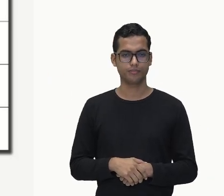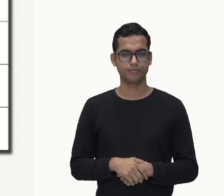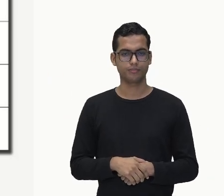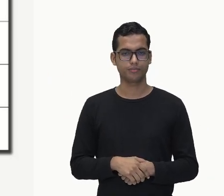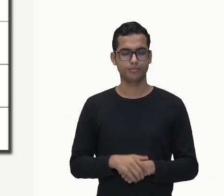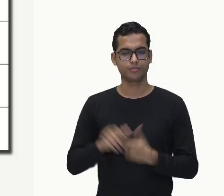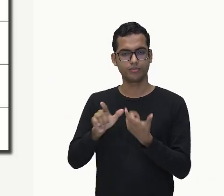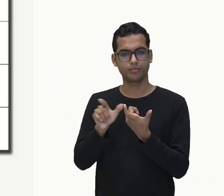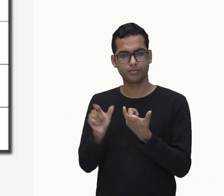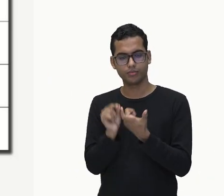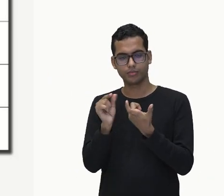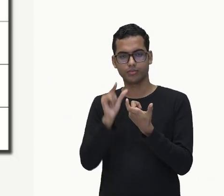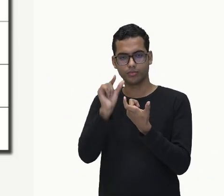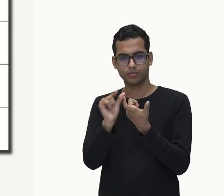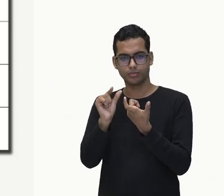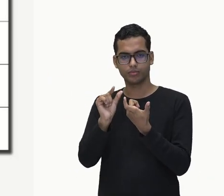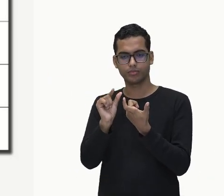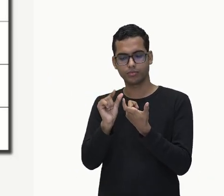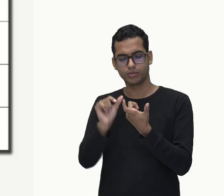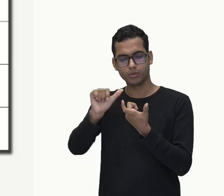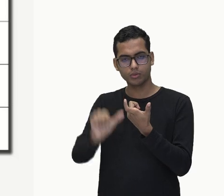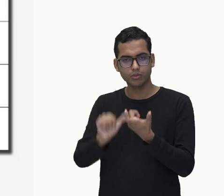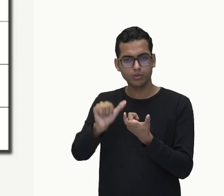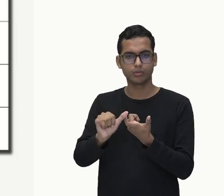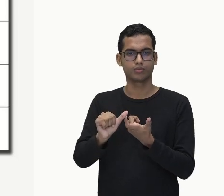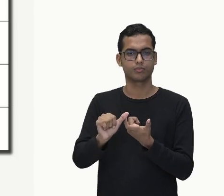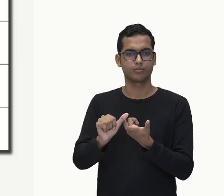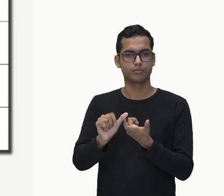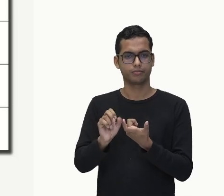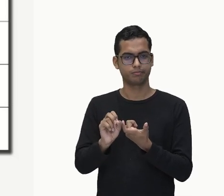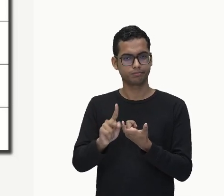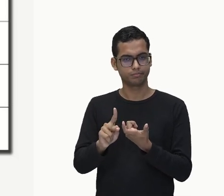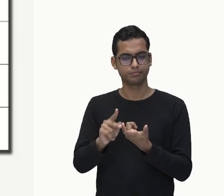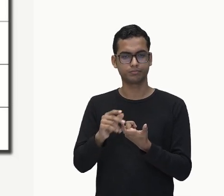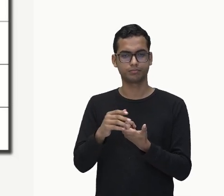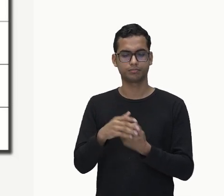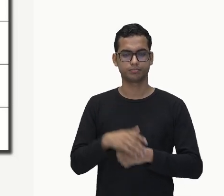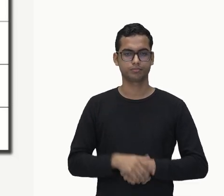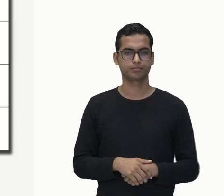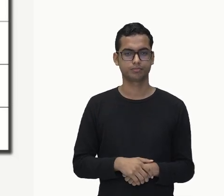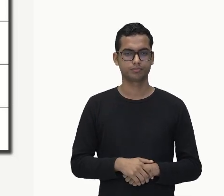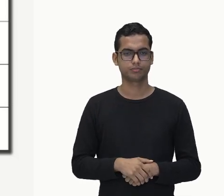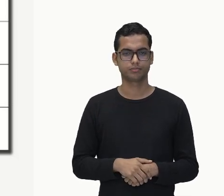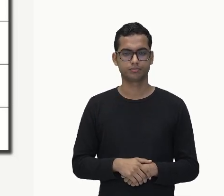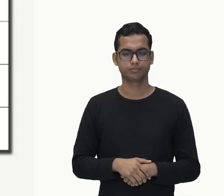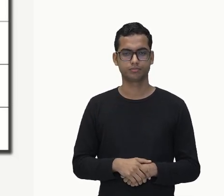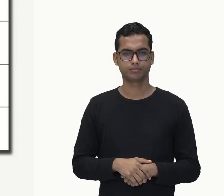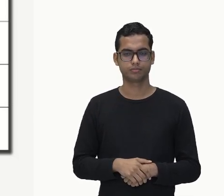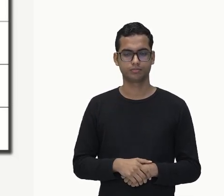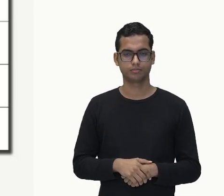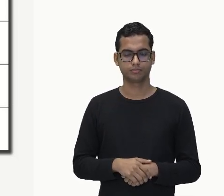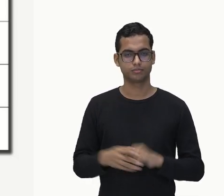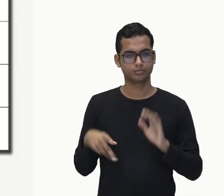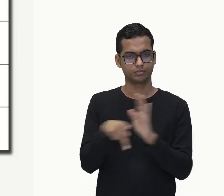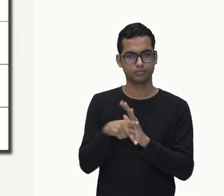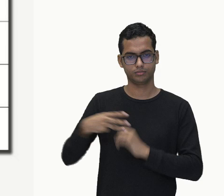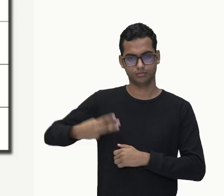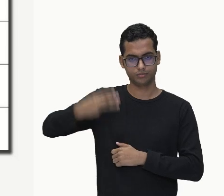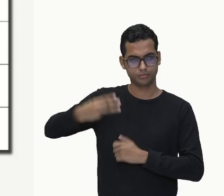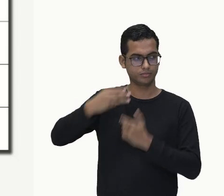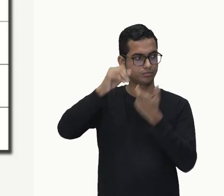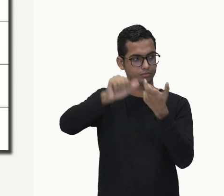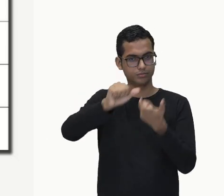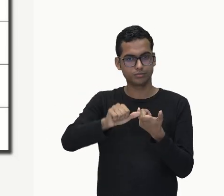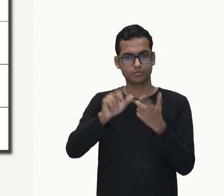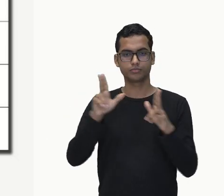acrescenta a raiz, quer dizer, a ela, a raiz, a terminação. A terminação da terceira conjugação é a mesma da